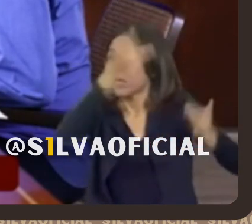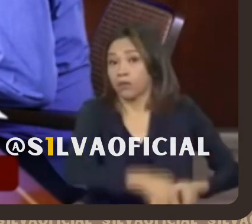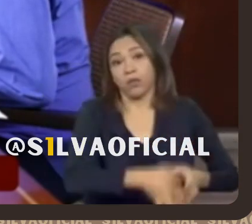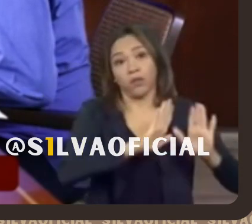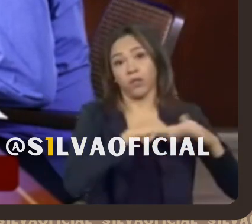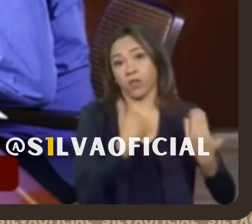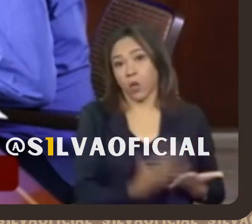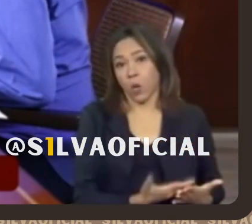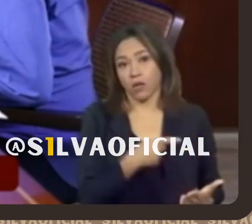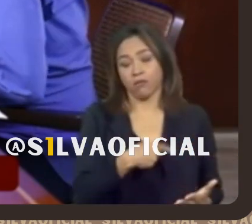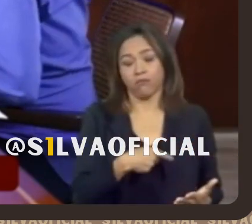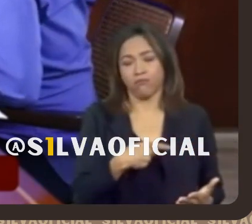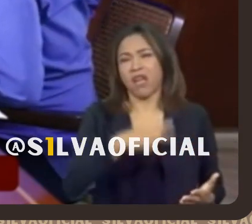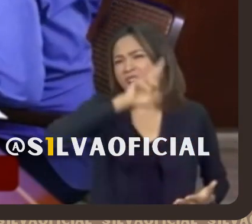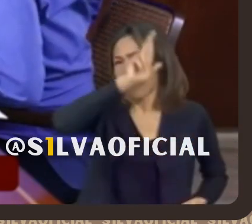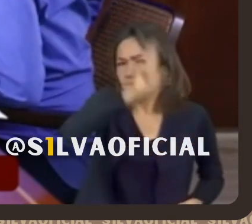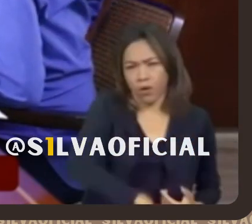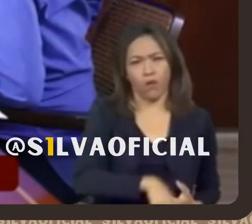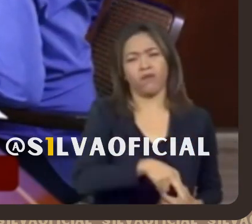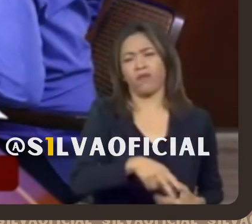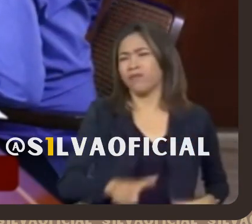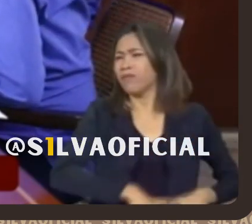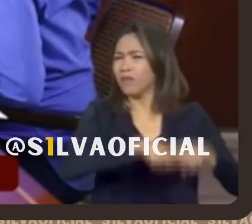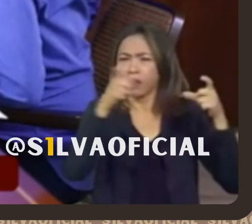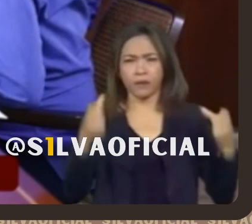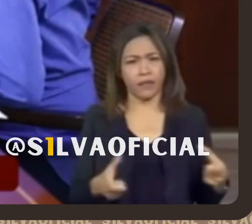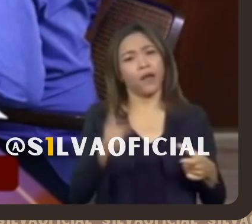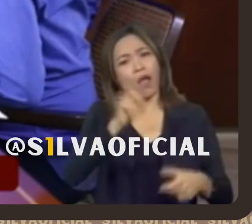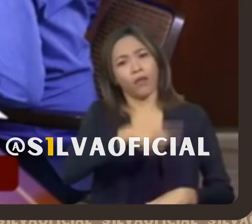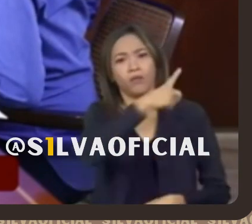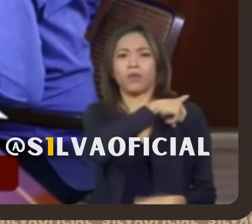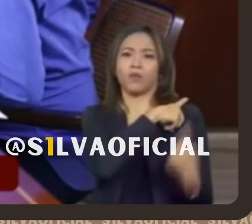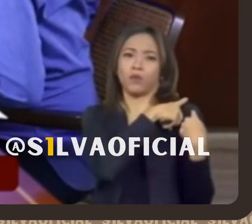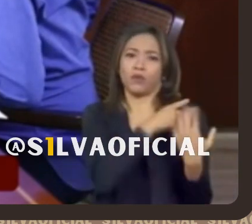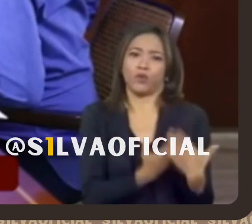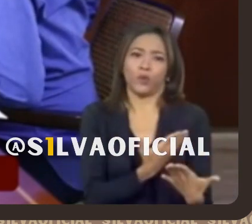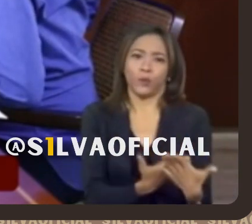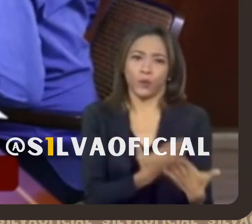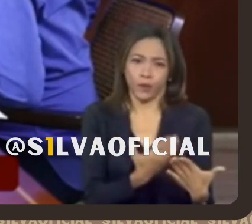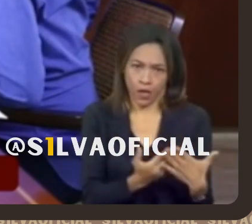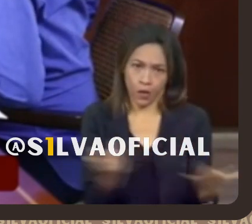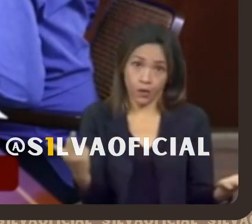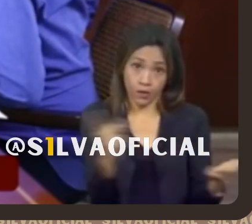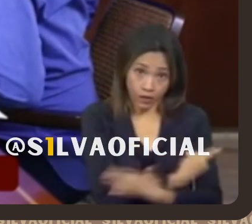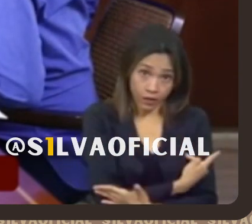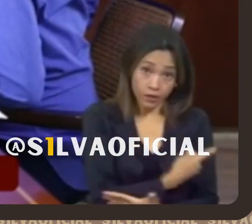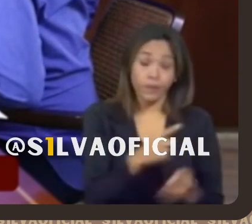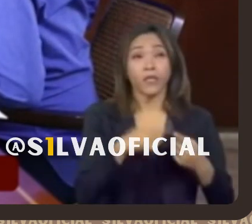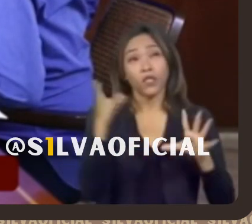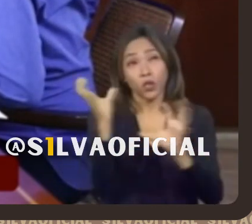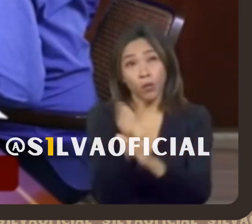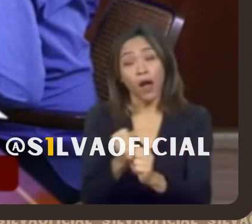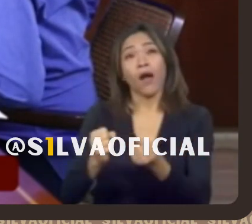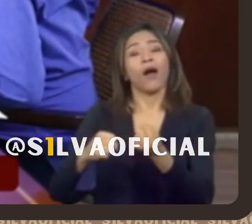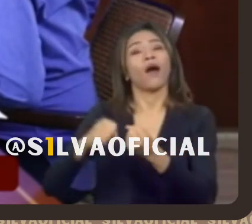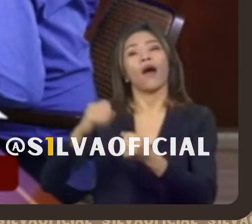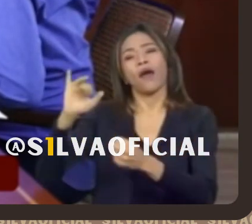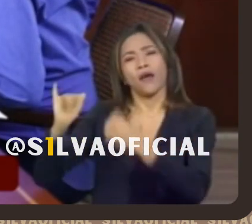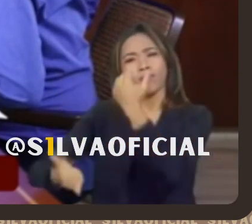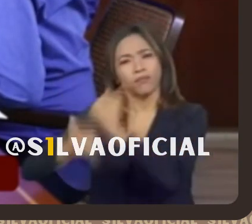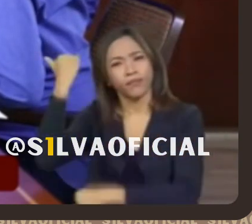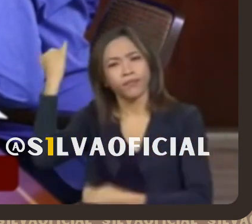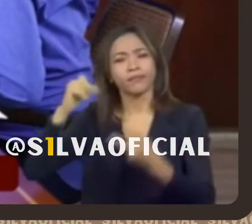reprovação de todo o ensino básico brasileiro você eu tem uma ideia se a gente somar evasão reprovação e abandono chega a